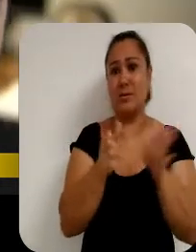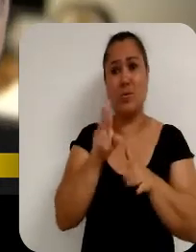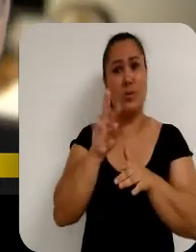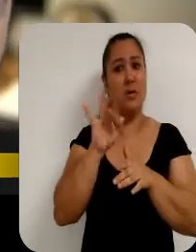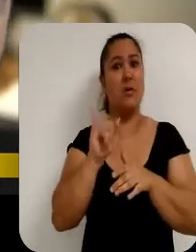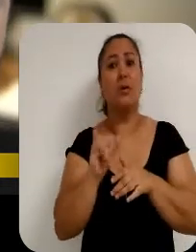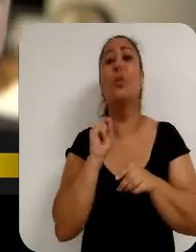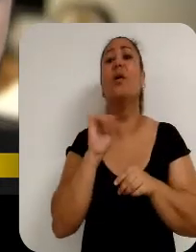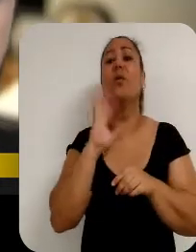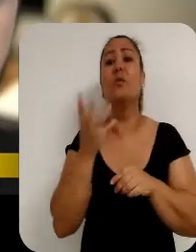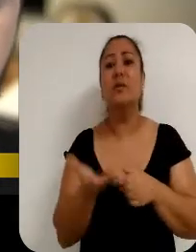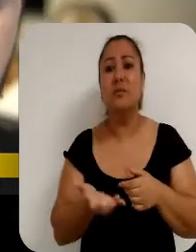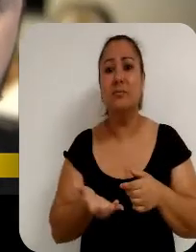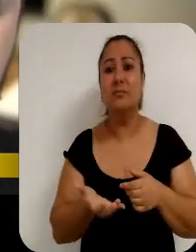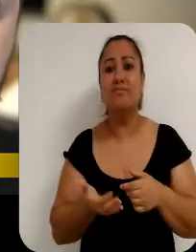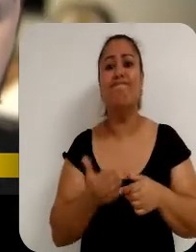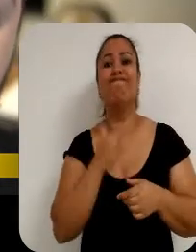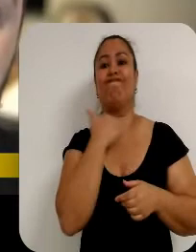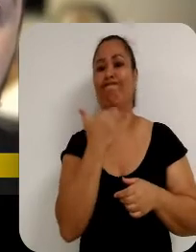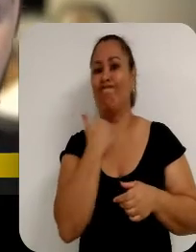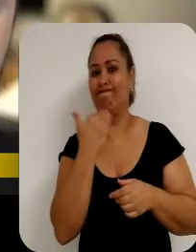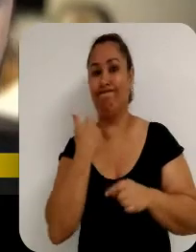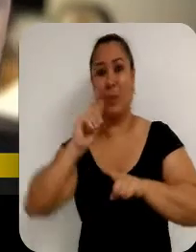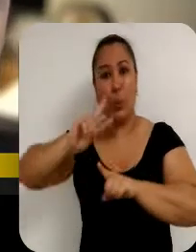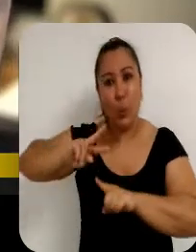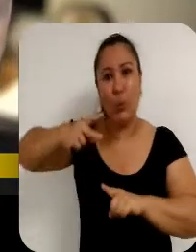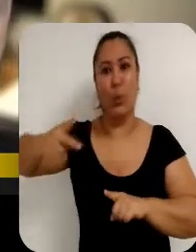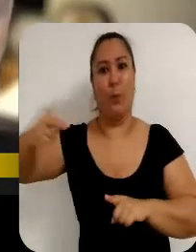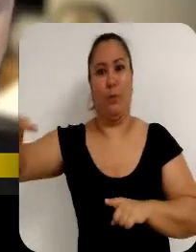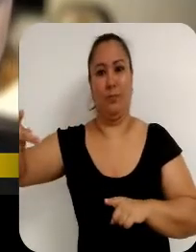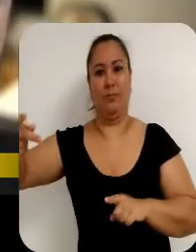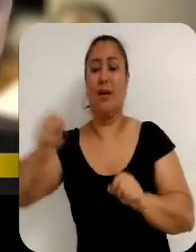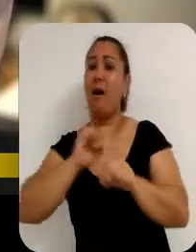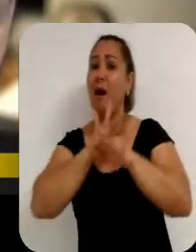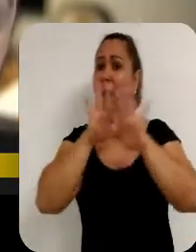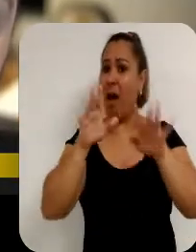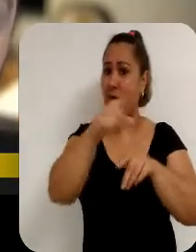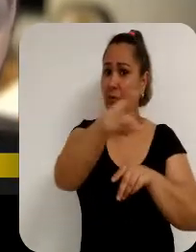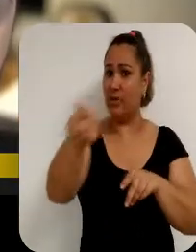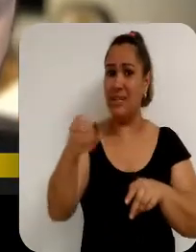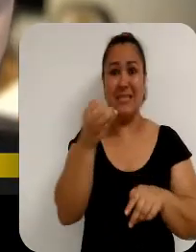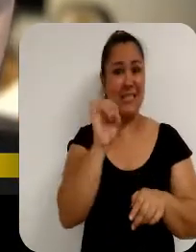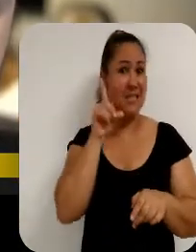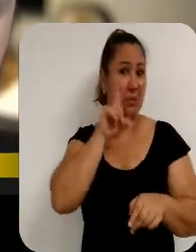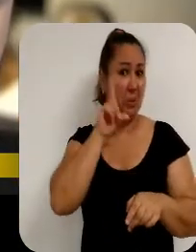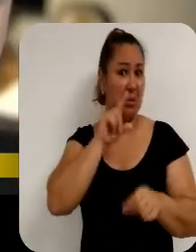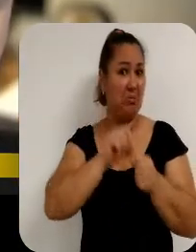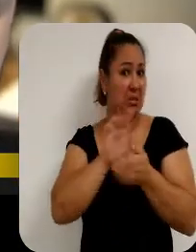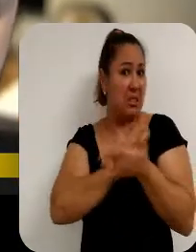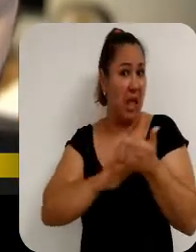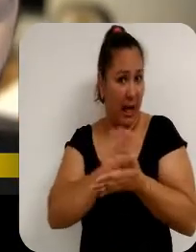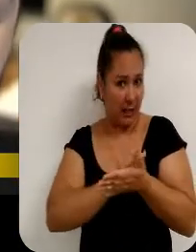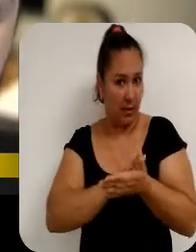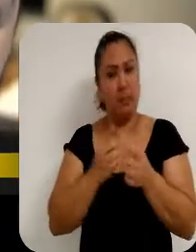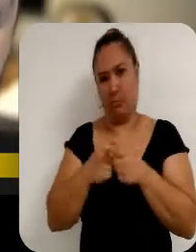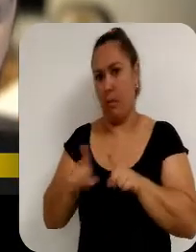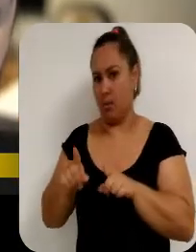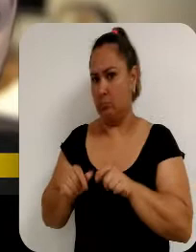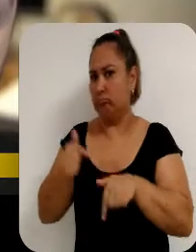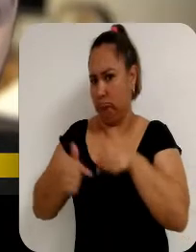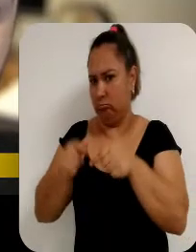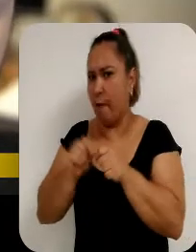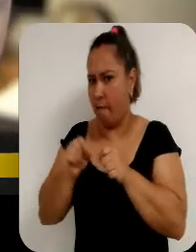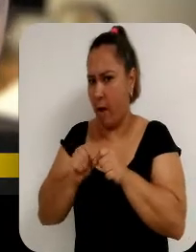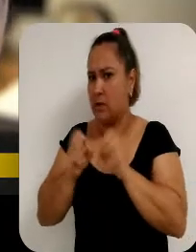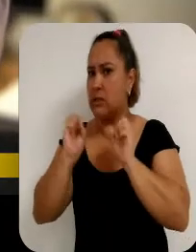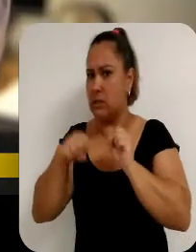ser muito claro com vocês. Se os Estados Unidos não fizessem nada, eles estão fazendo, eles teriam 2,2 milhões de